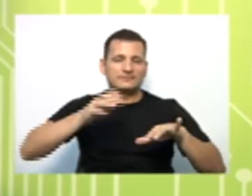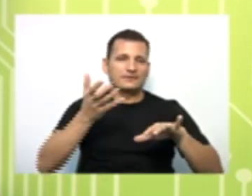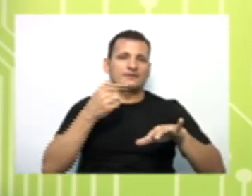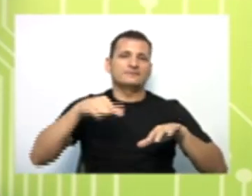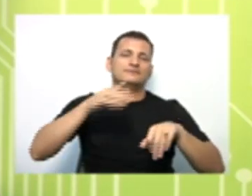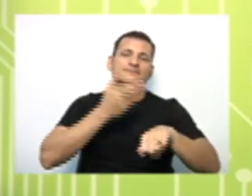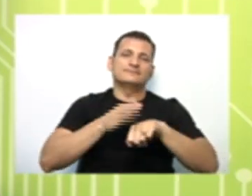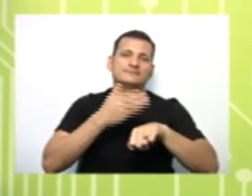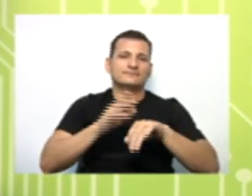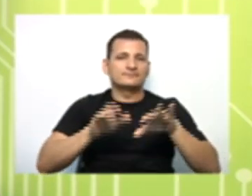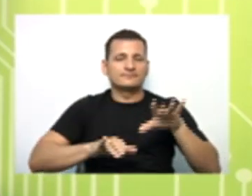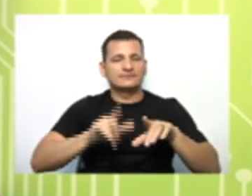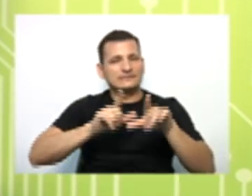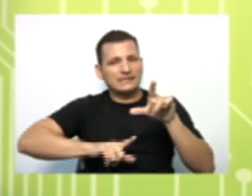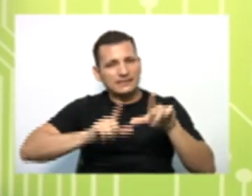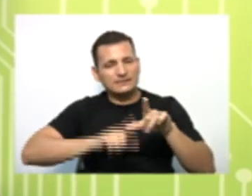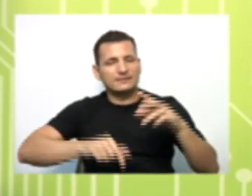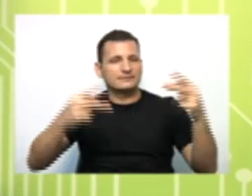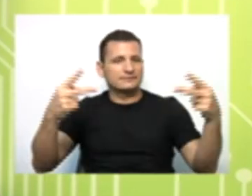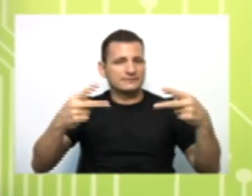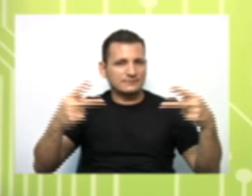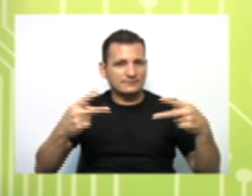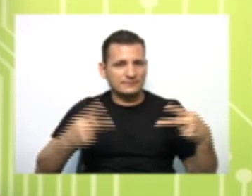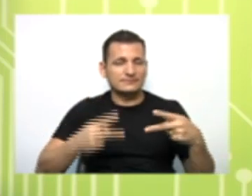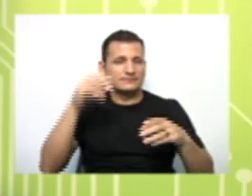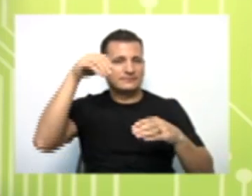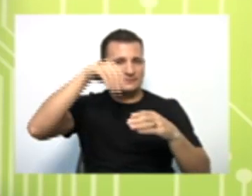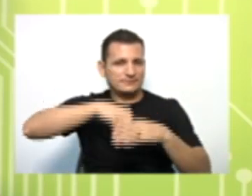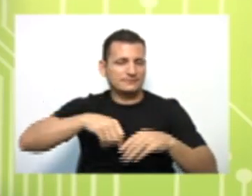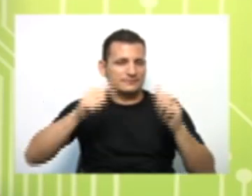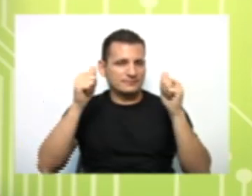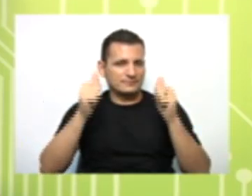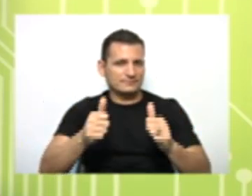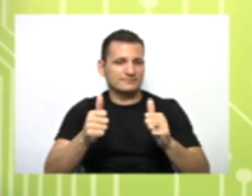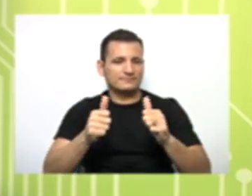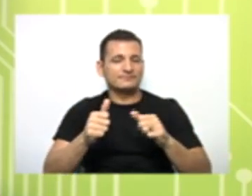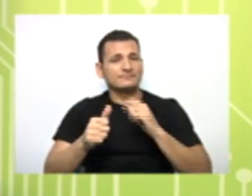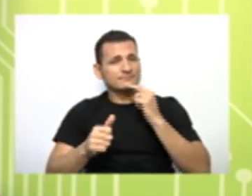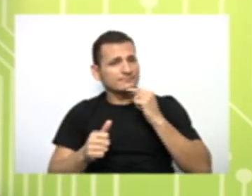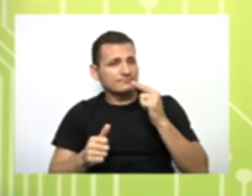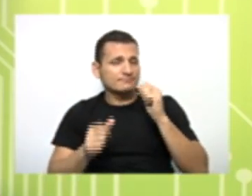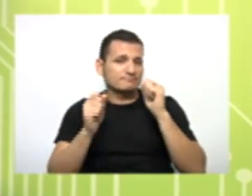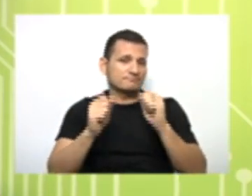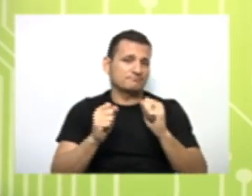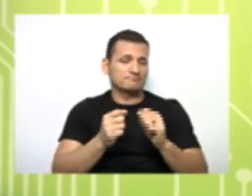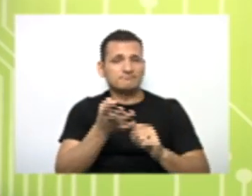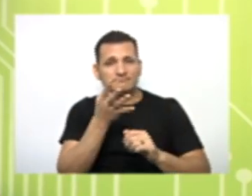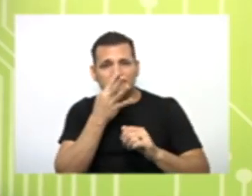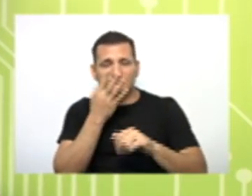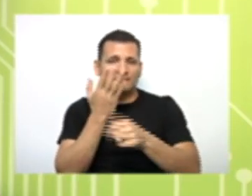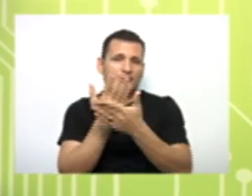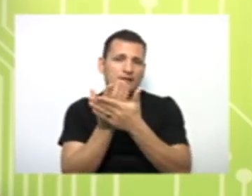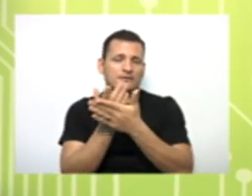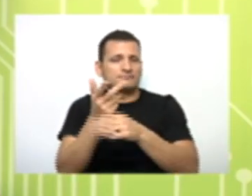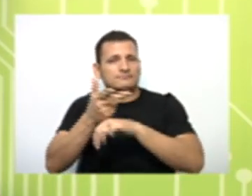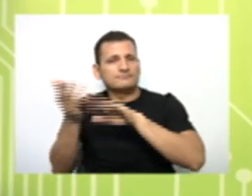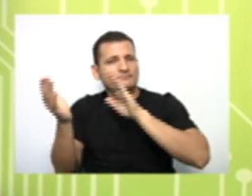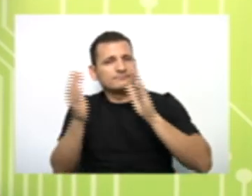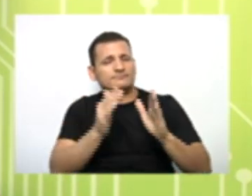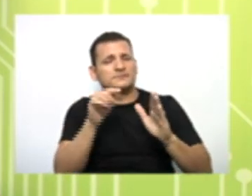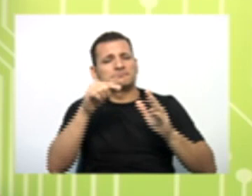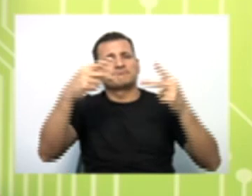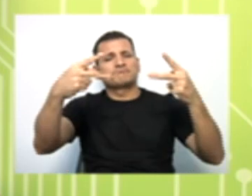letra por letra, tag por tag dentro da HTML, tudo bem? Surgiu dúvida? assiste a aula que o código